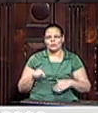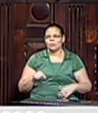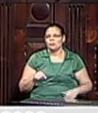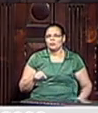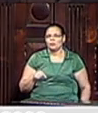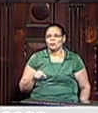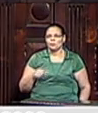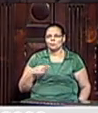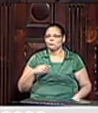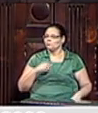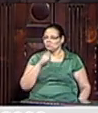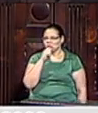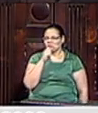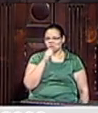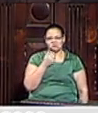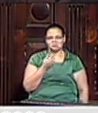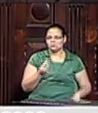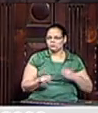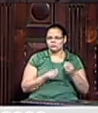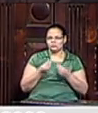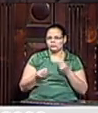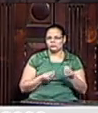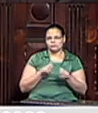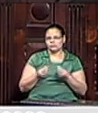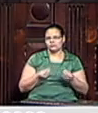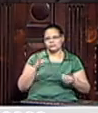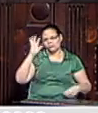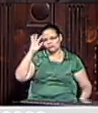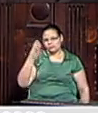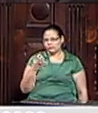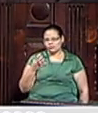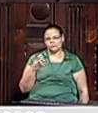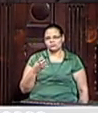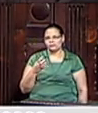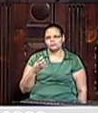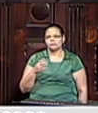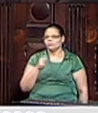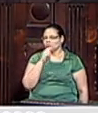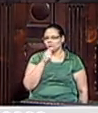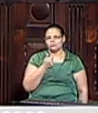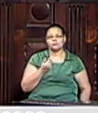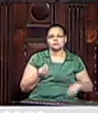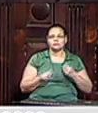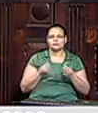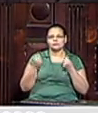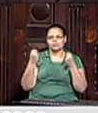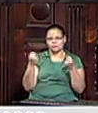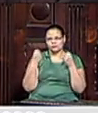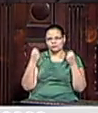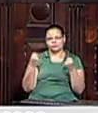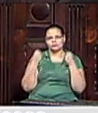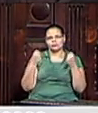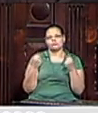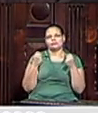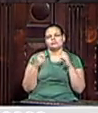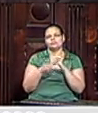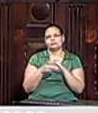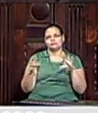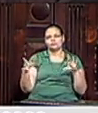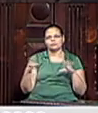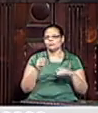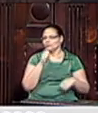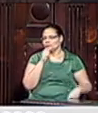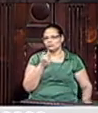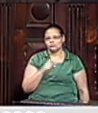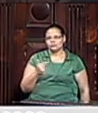comprometidas. Não há saída fácil, não há saída que não seja o fortalecimento da democracia,